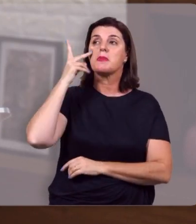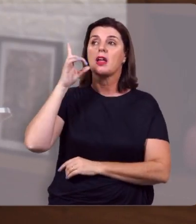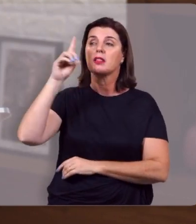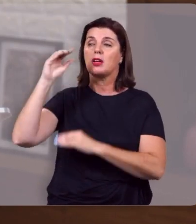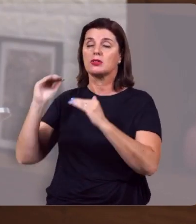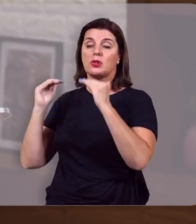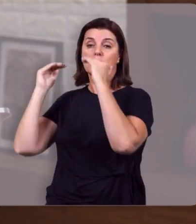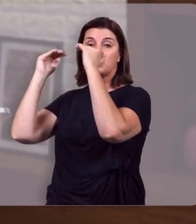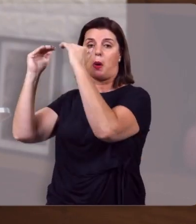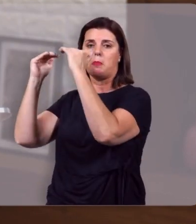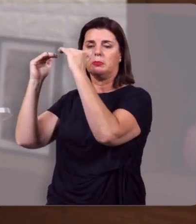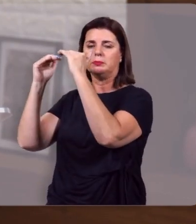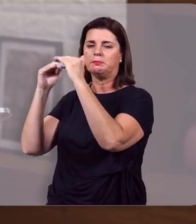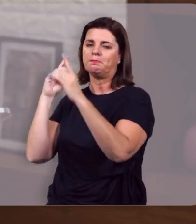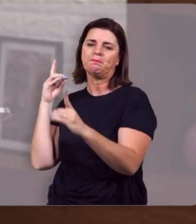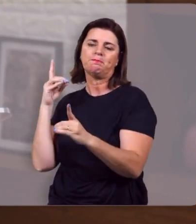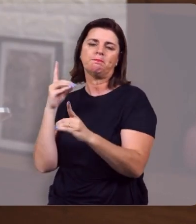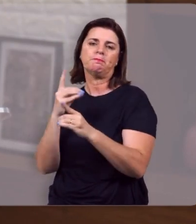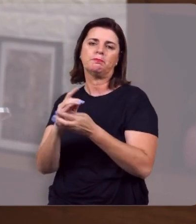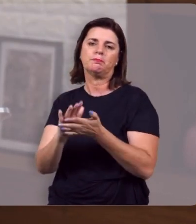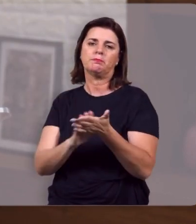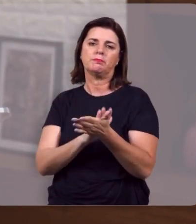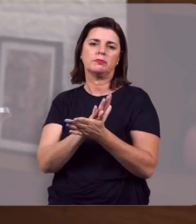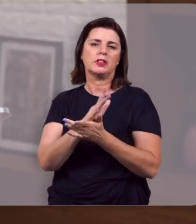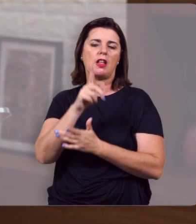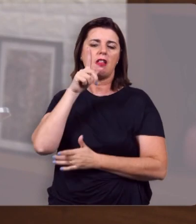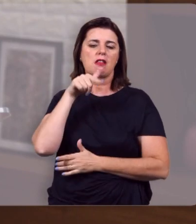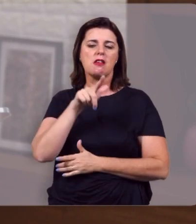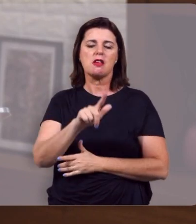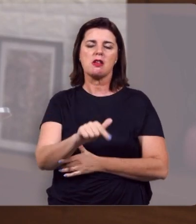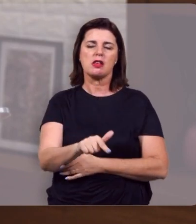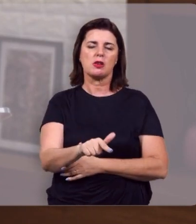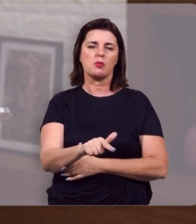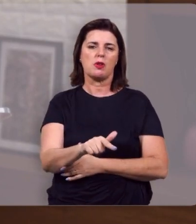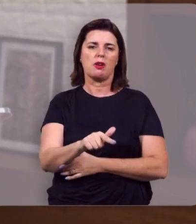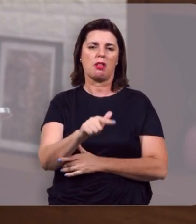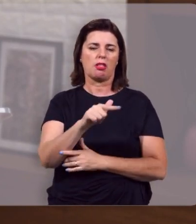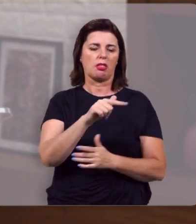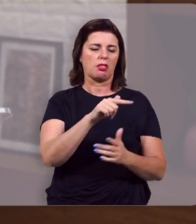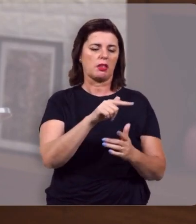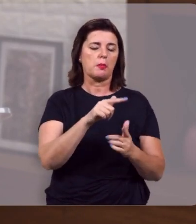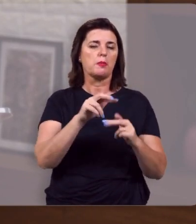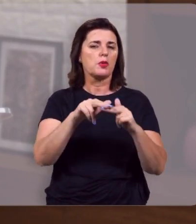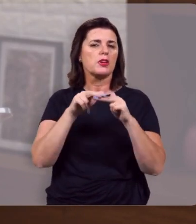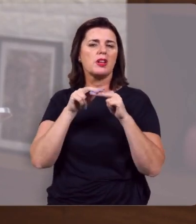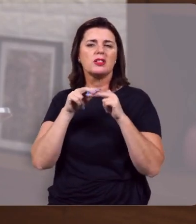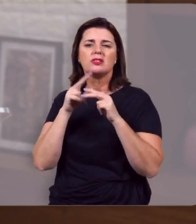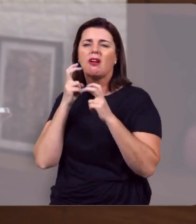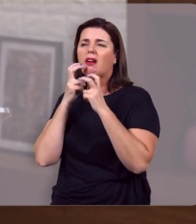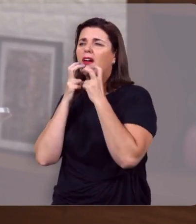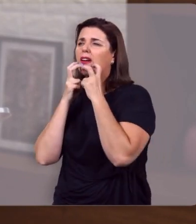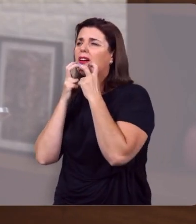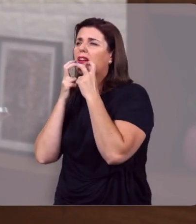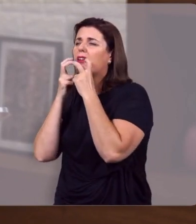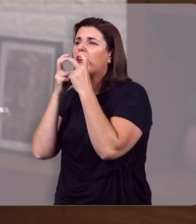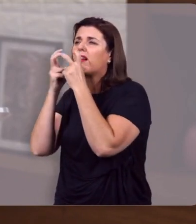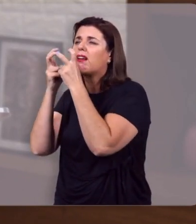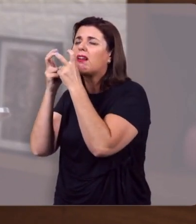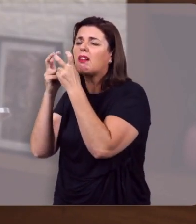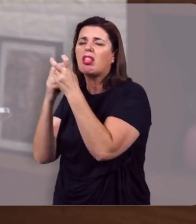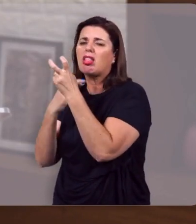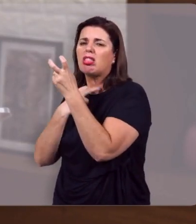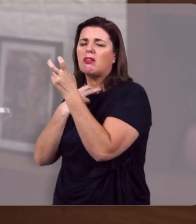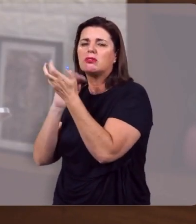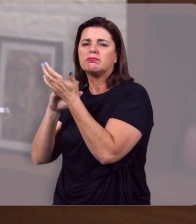ao Deus que está sobre você, Ele não encontra sequer uma língua, nem no céu nem na terra, e por isso Ele geme com